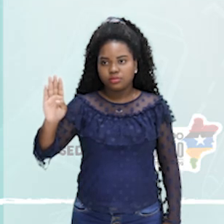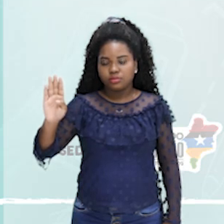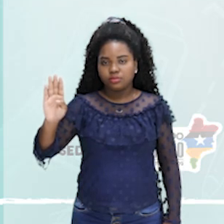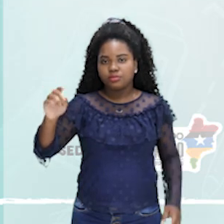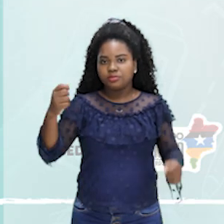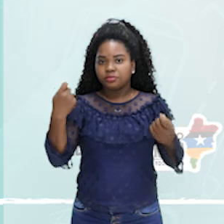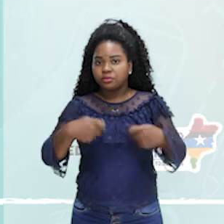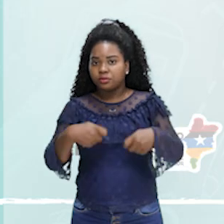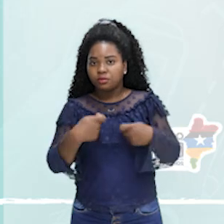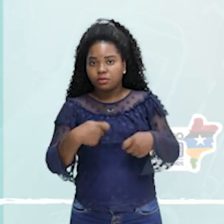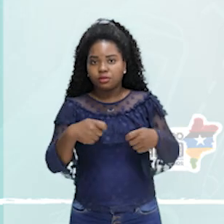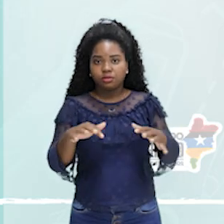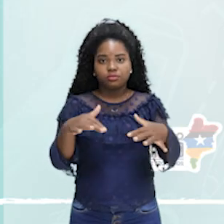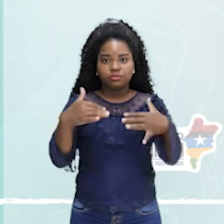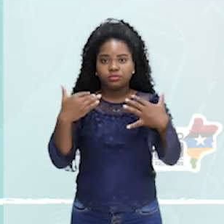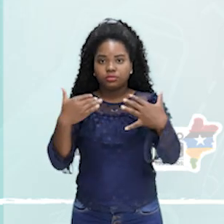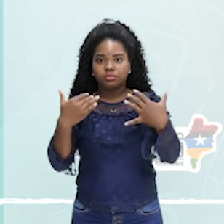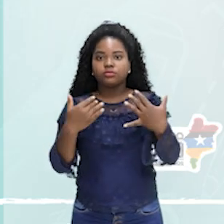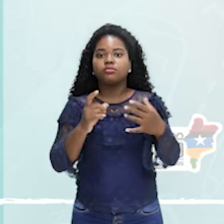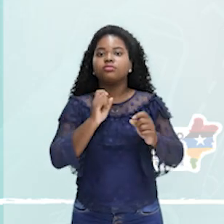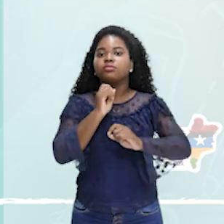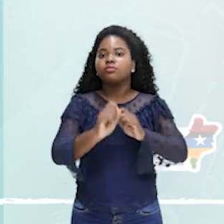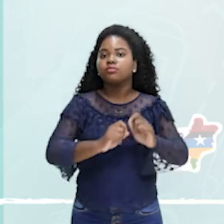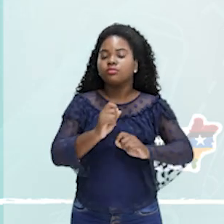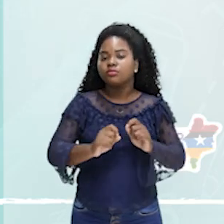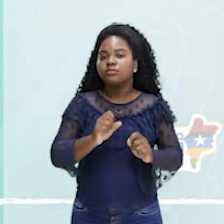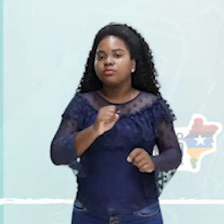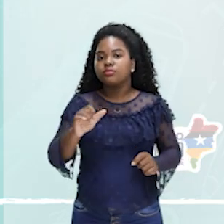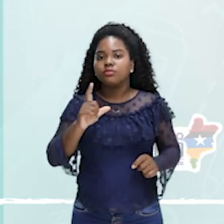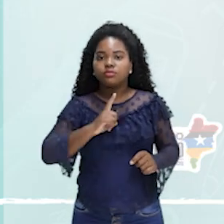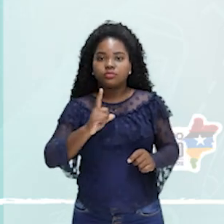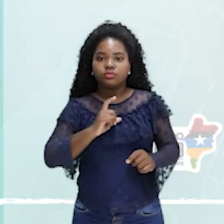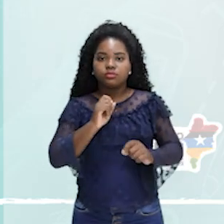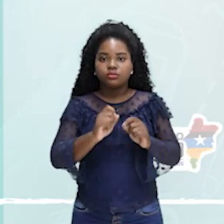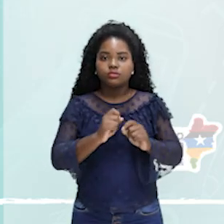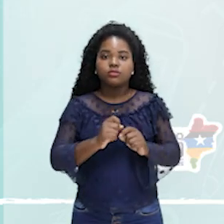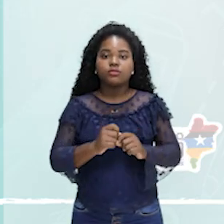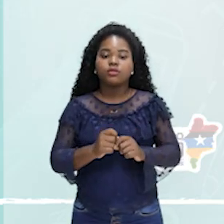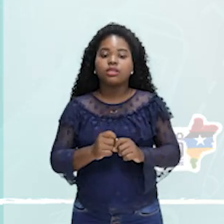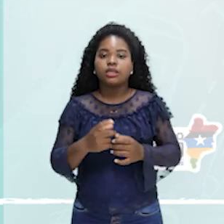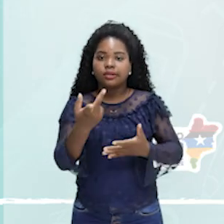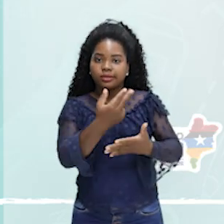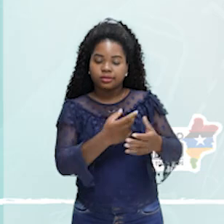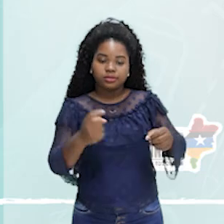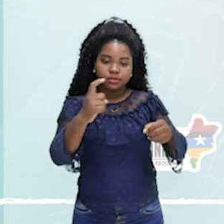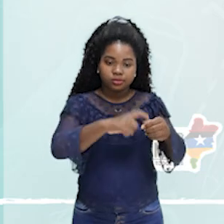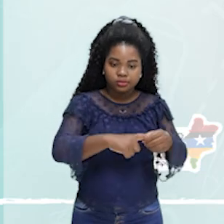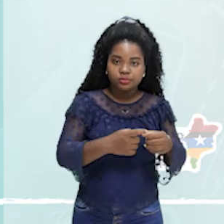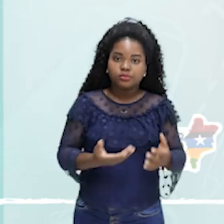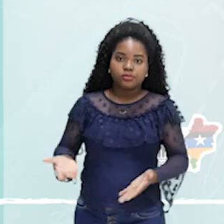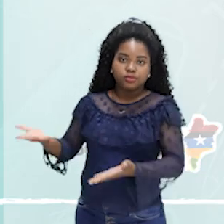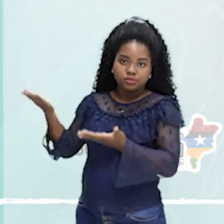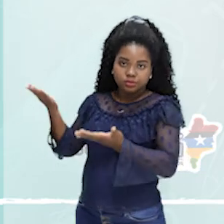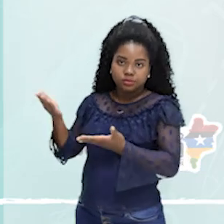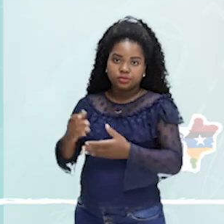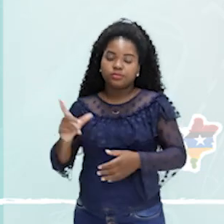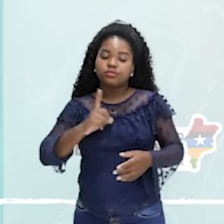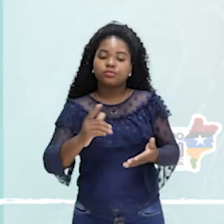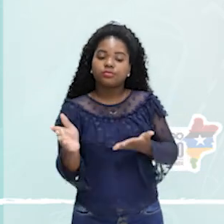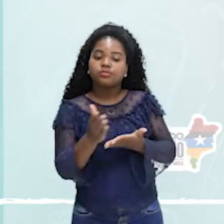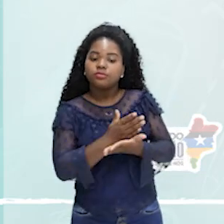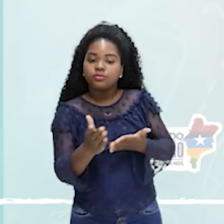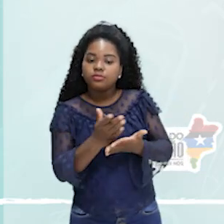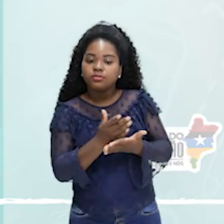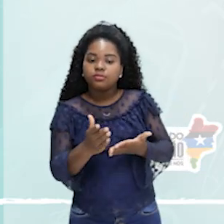Nós precisamos prestar atenção se, de repente, nessa figura, que eu vou voltar para você ver mais uma vez, tem alguma